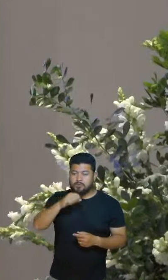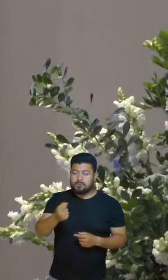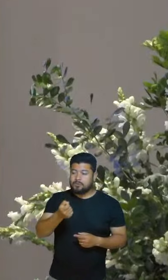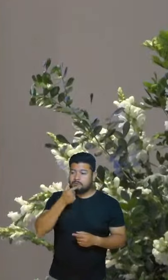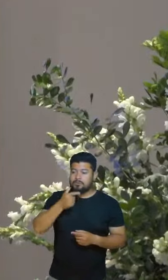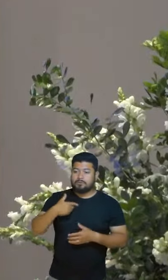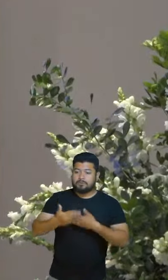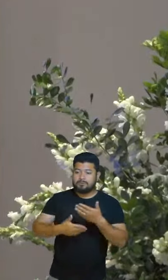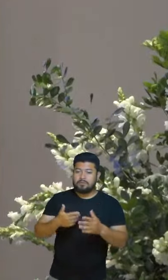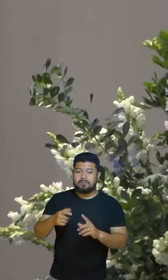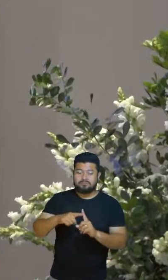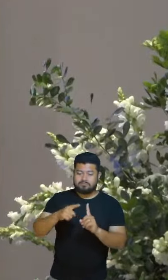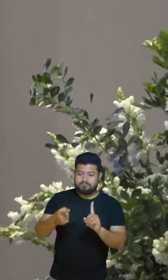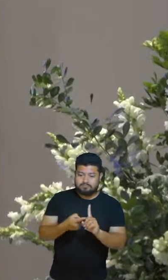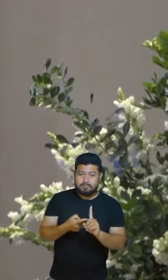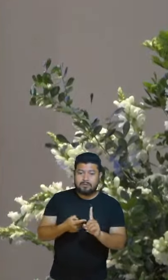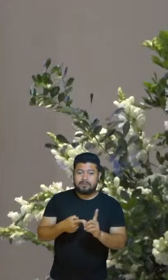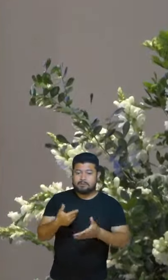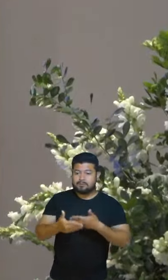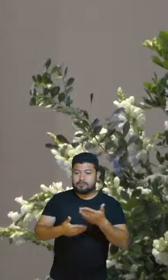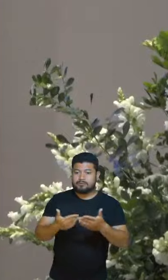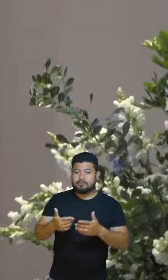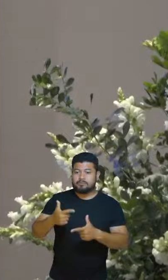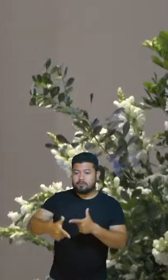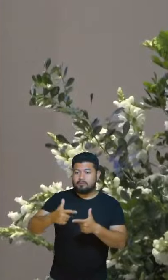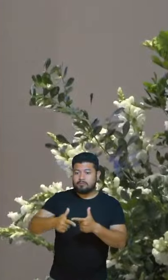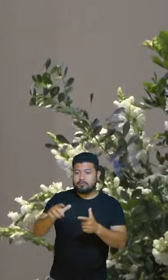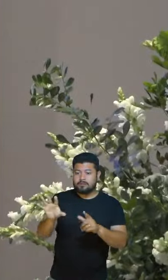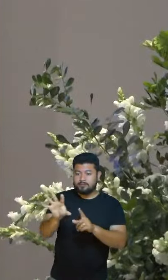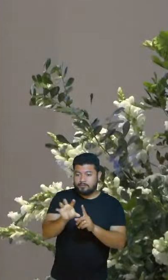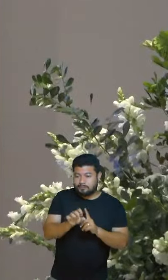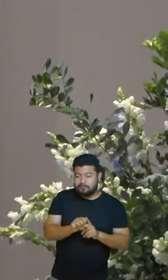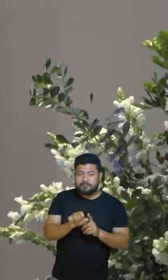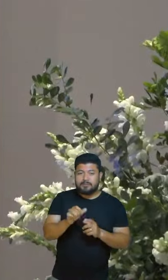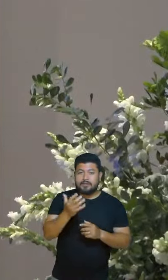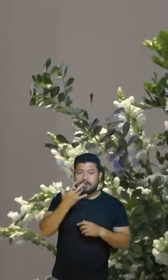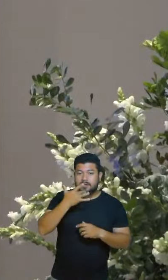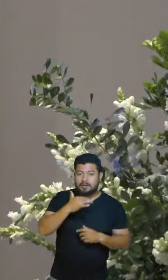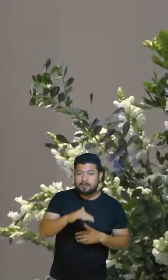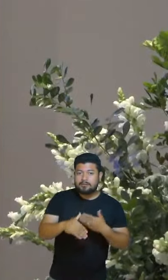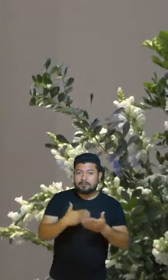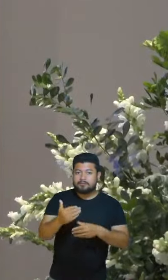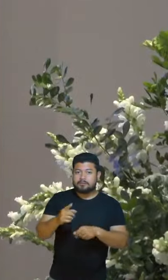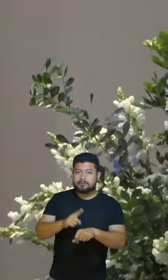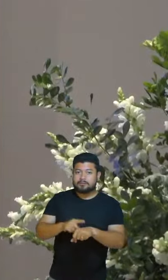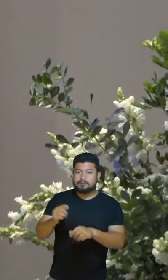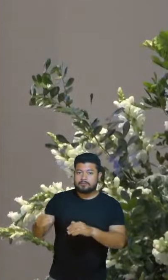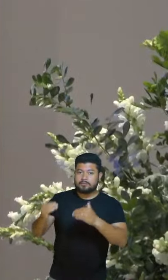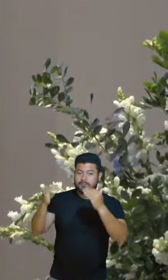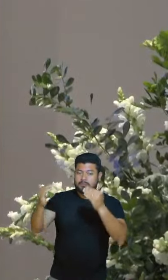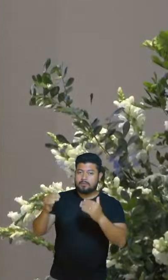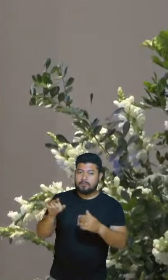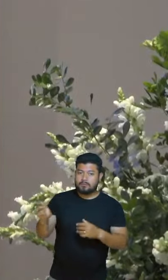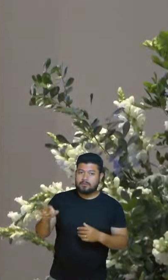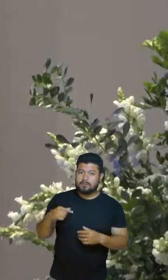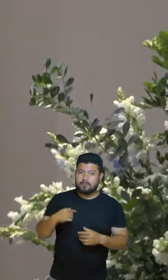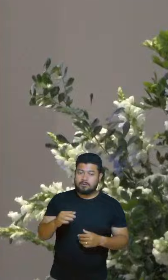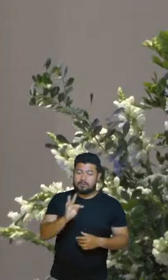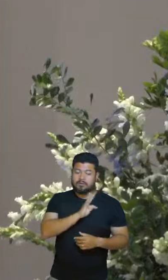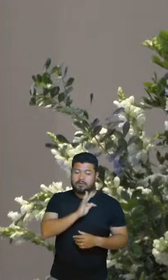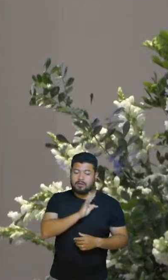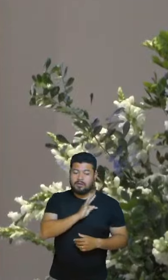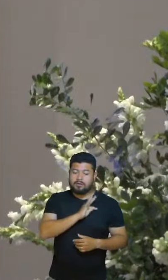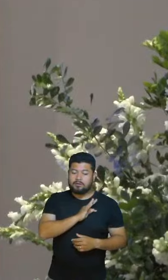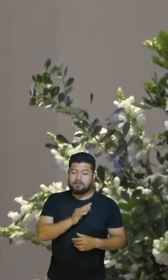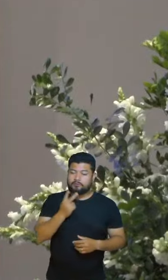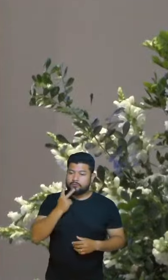um problema no na criança e num primeiro momento apareceu uma autoridade e disse não um técnico né Um